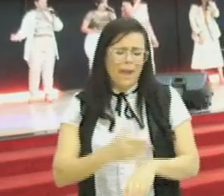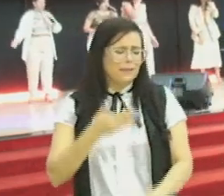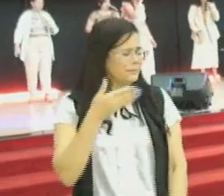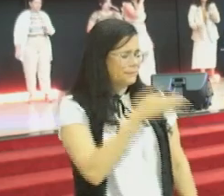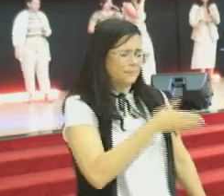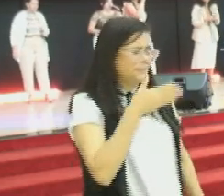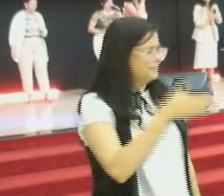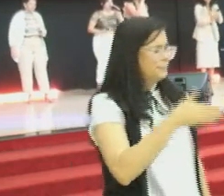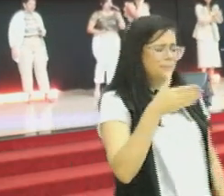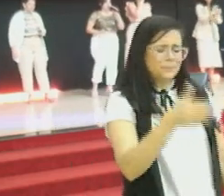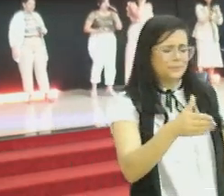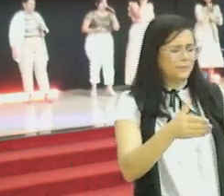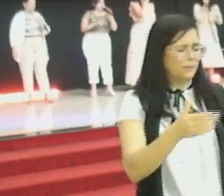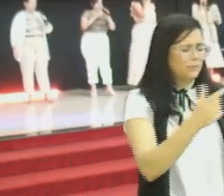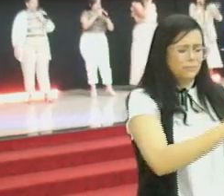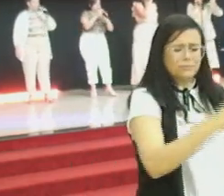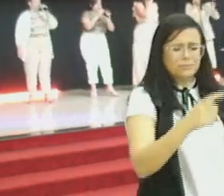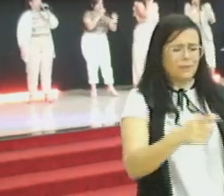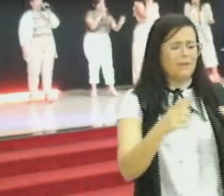fontes.